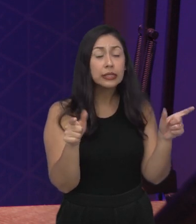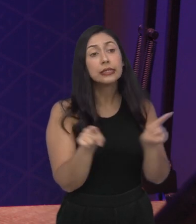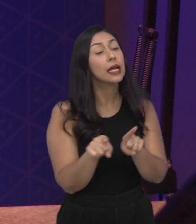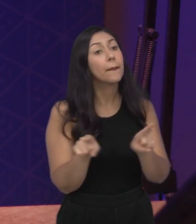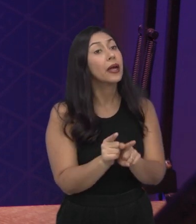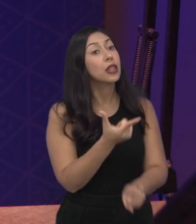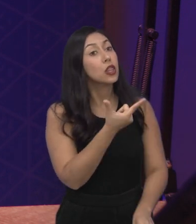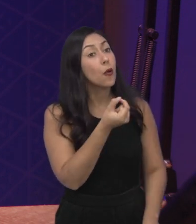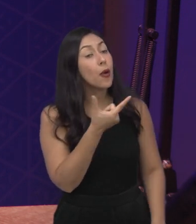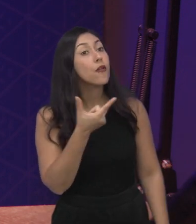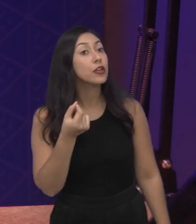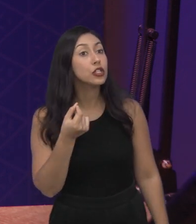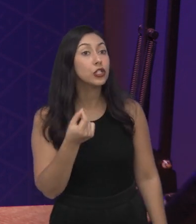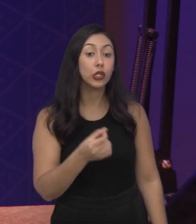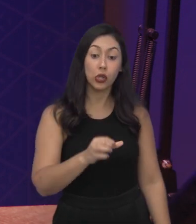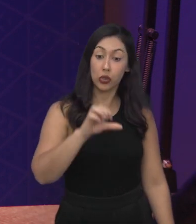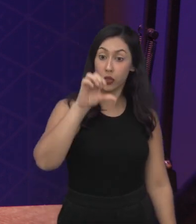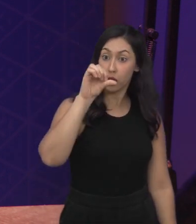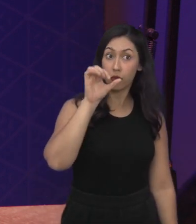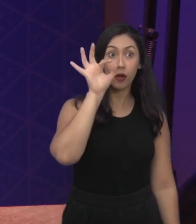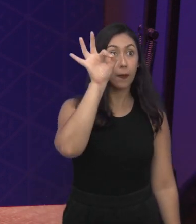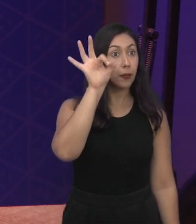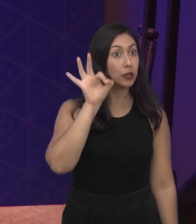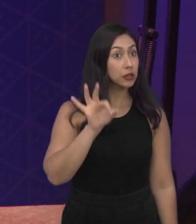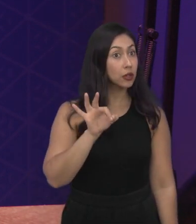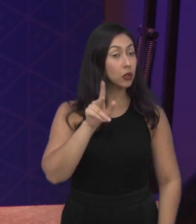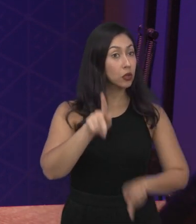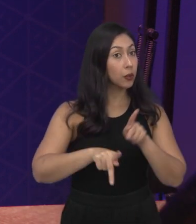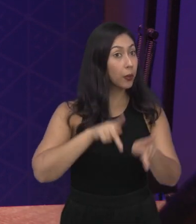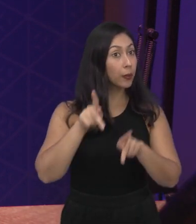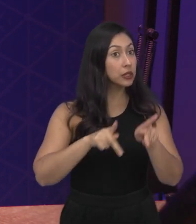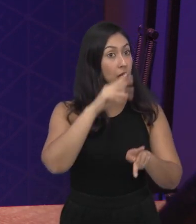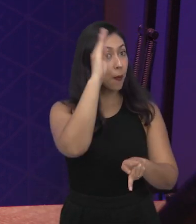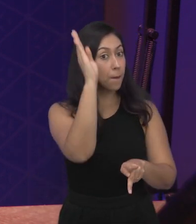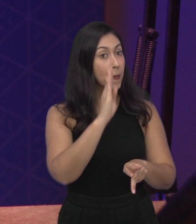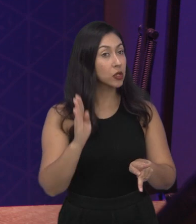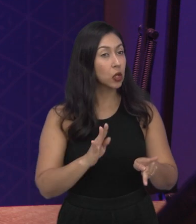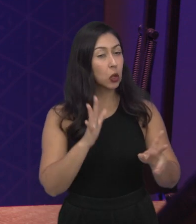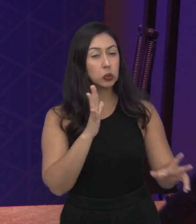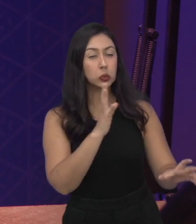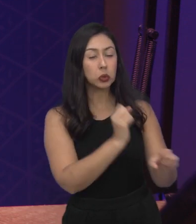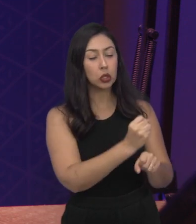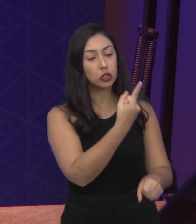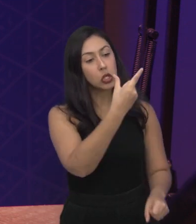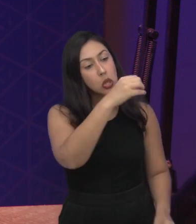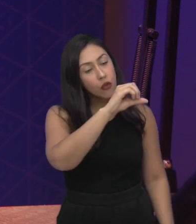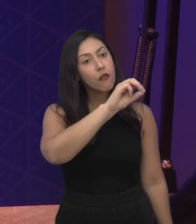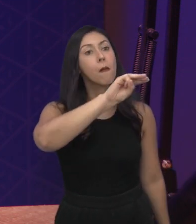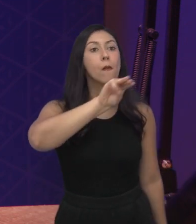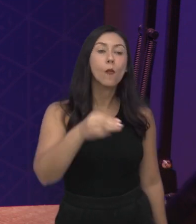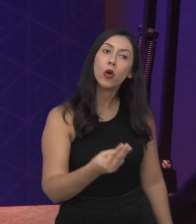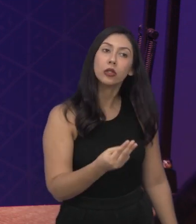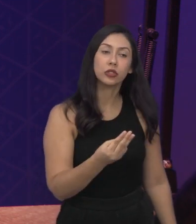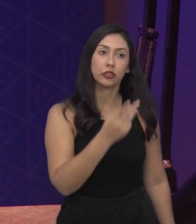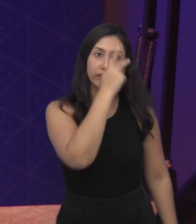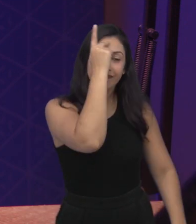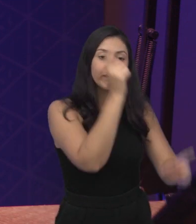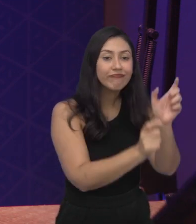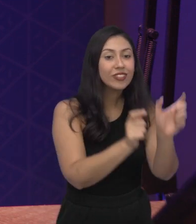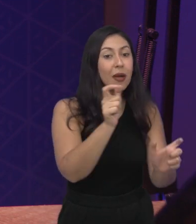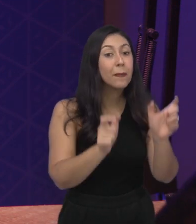Em 2020 também, 9% dos brasileiros, que representa 19 milhões de